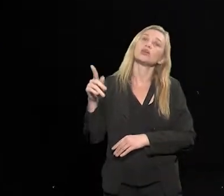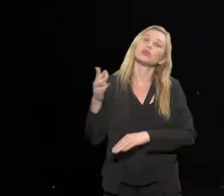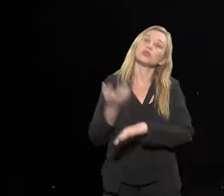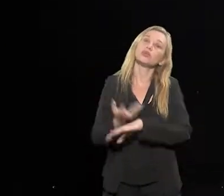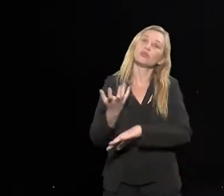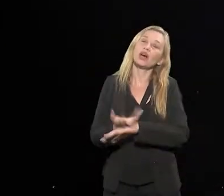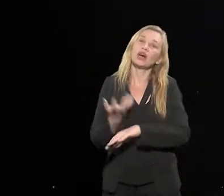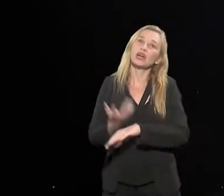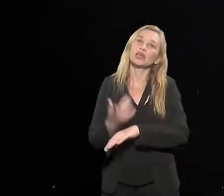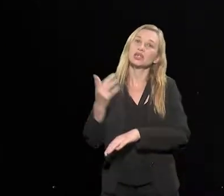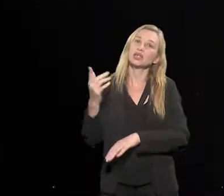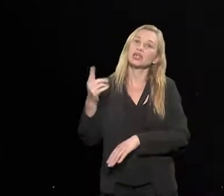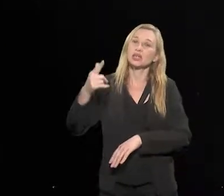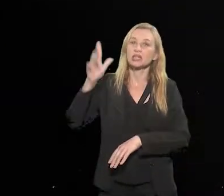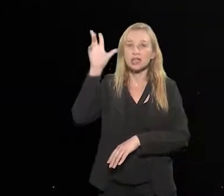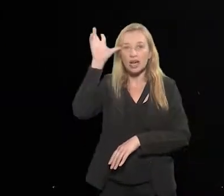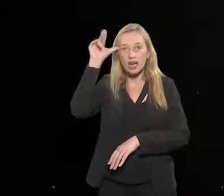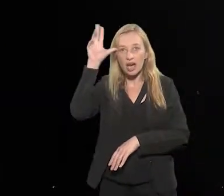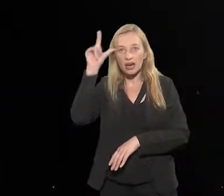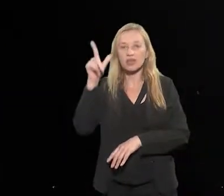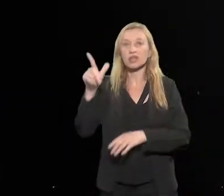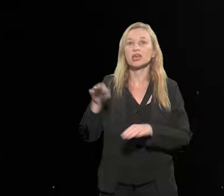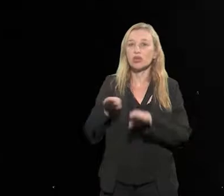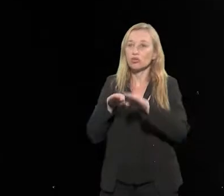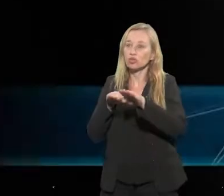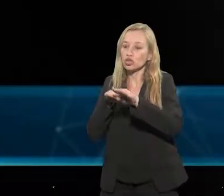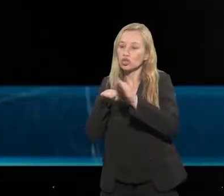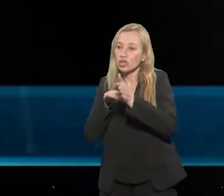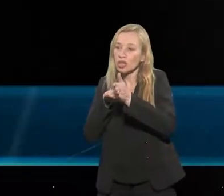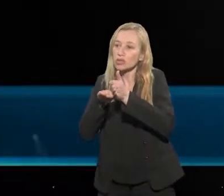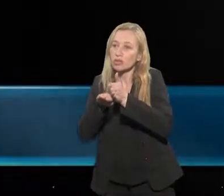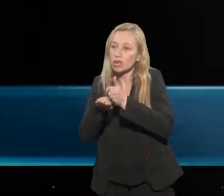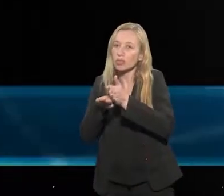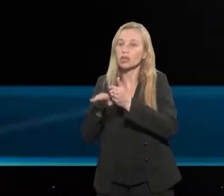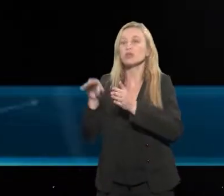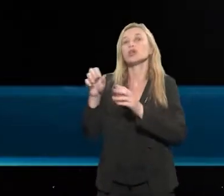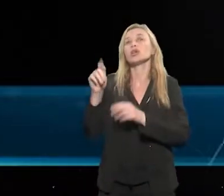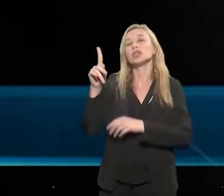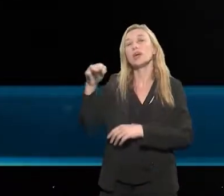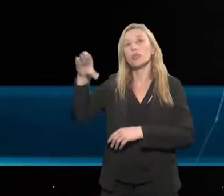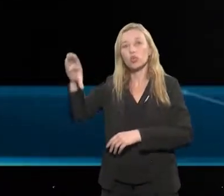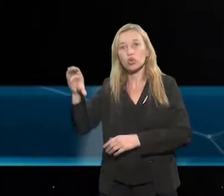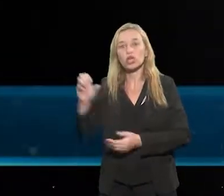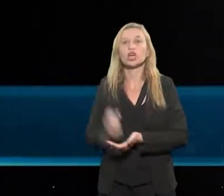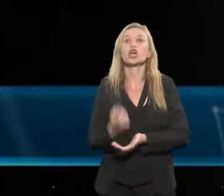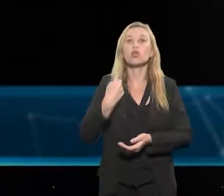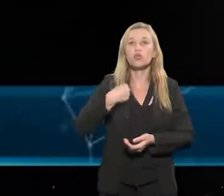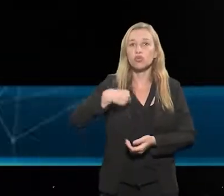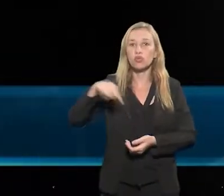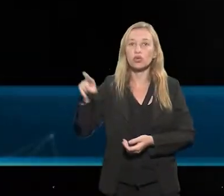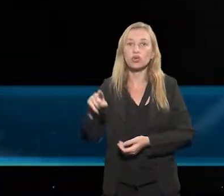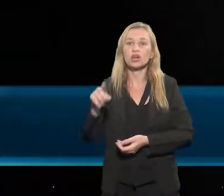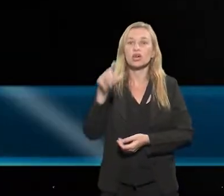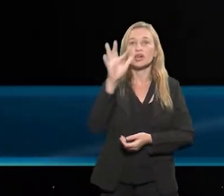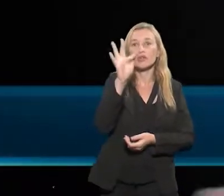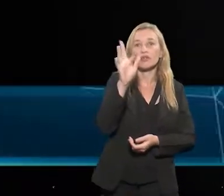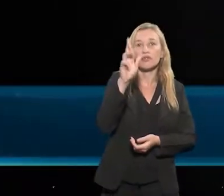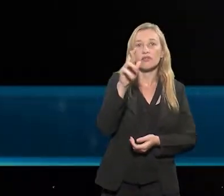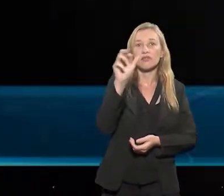era exatamente onde é o estacionamento da PUC, que foi a minha porta de entrada na PUC. Eu primeiro fui flanelinha dentro da